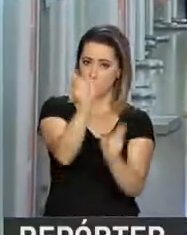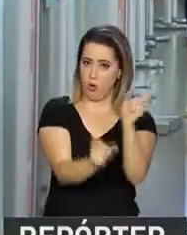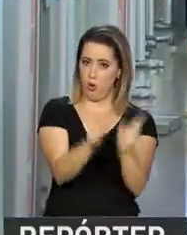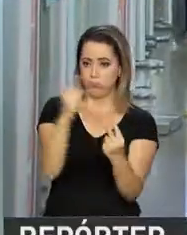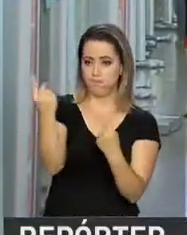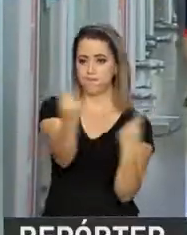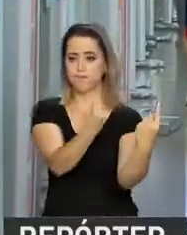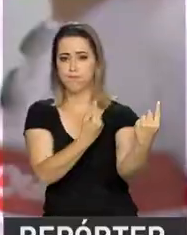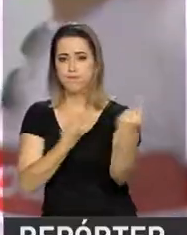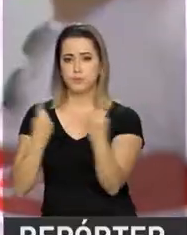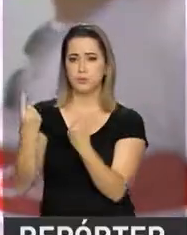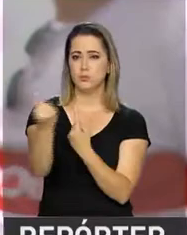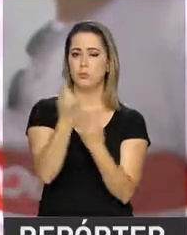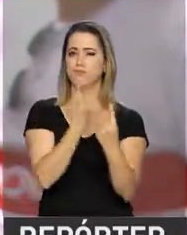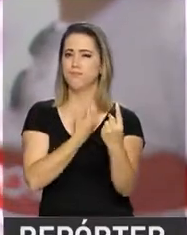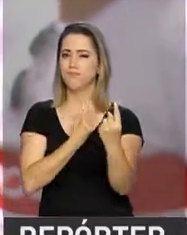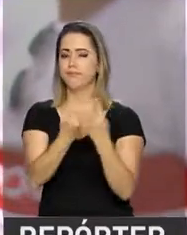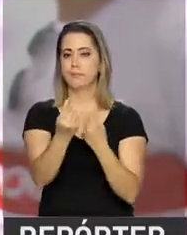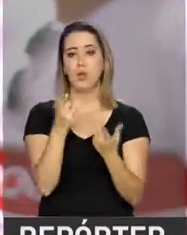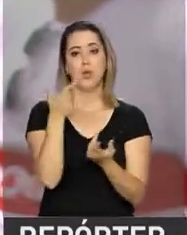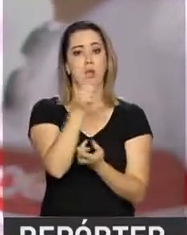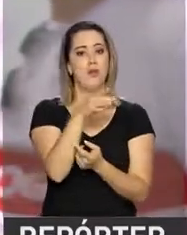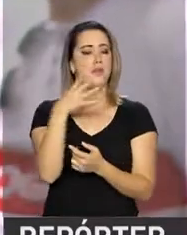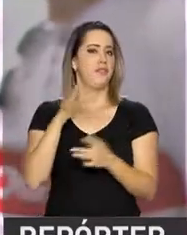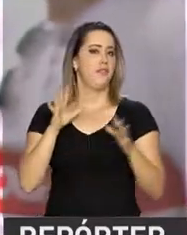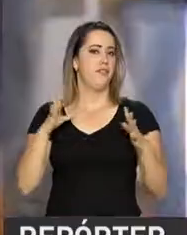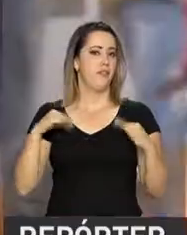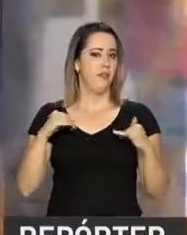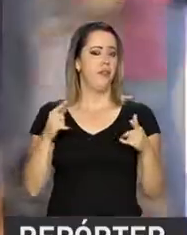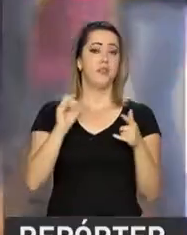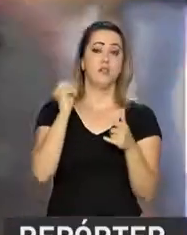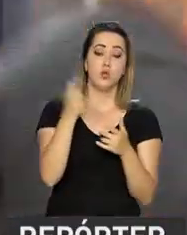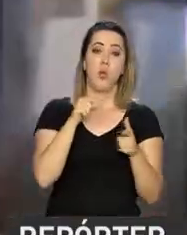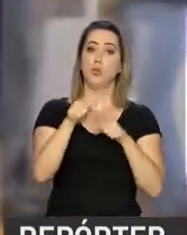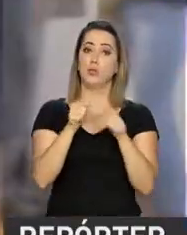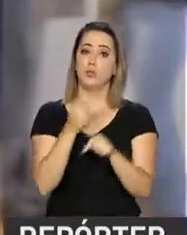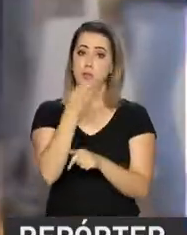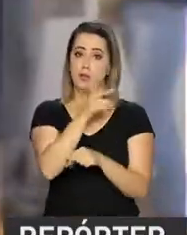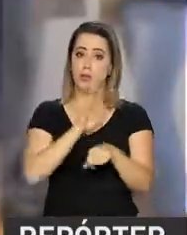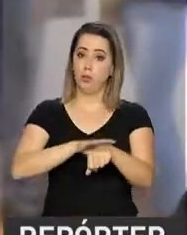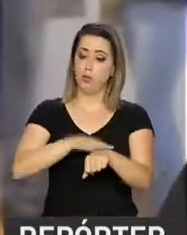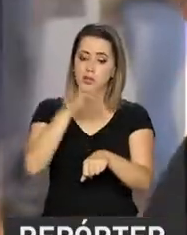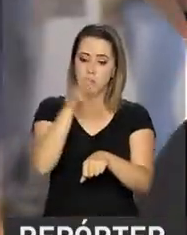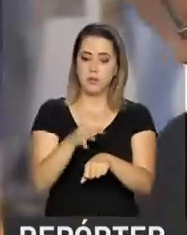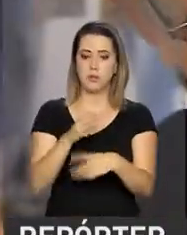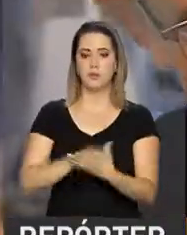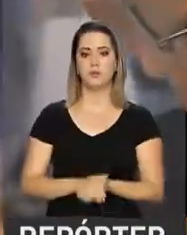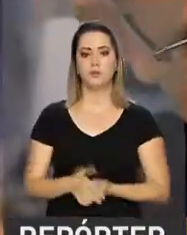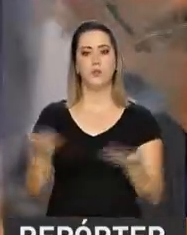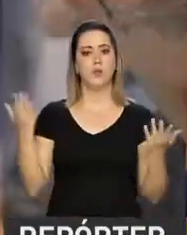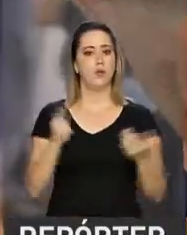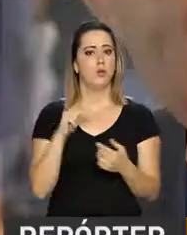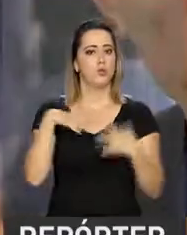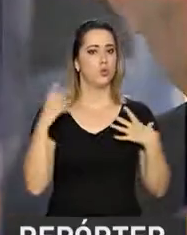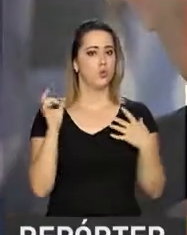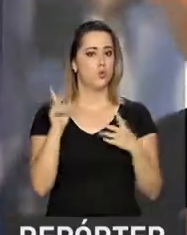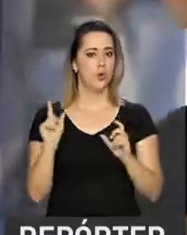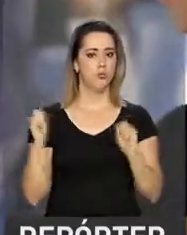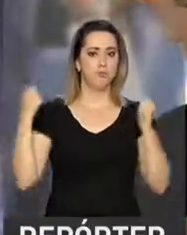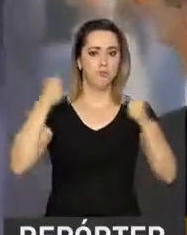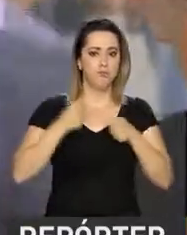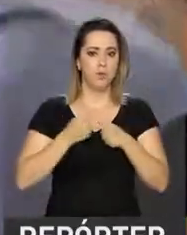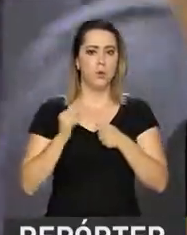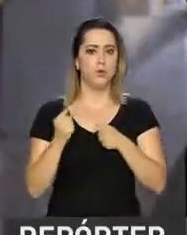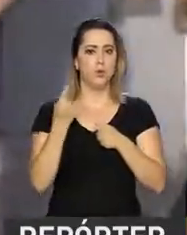Alguns estão de férias, outros, como Rogério, a trabalho e com o tempo contado. É tanto que eu agora trouxe apenas uma bagagem com